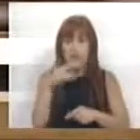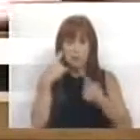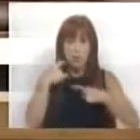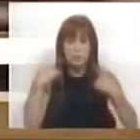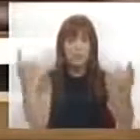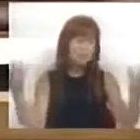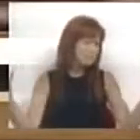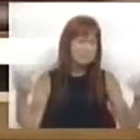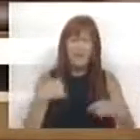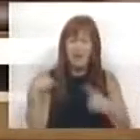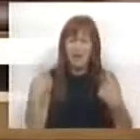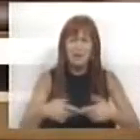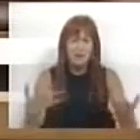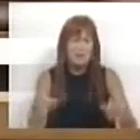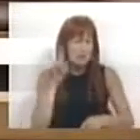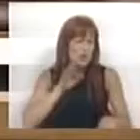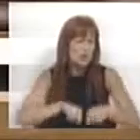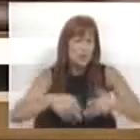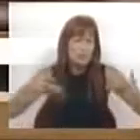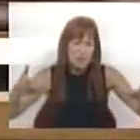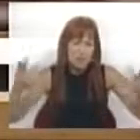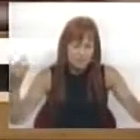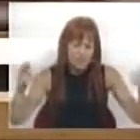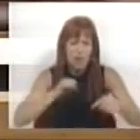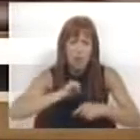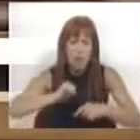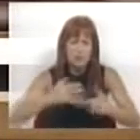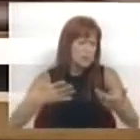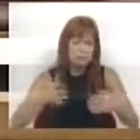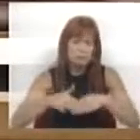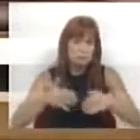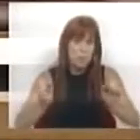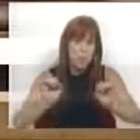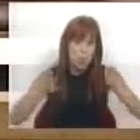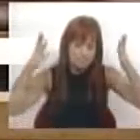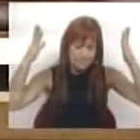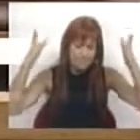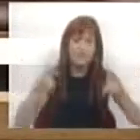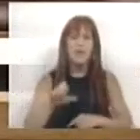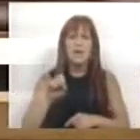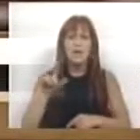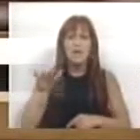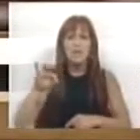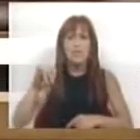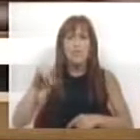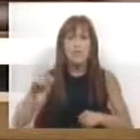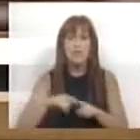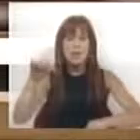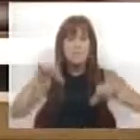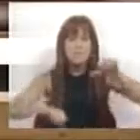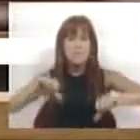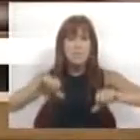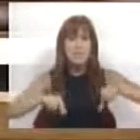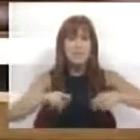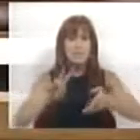públicos. Portanto, é o que temos, minhas senhoras e meus senhores, e contra isto não há nada a fazer. O glifosato é o